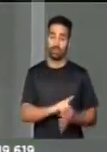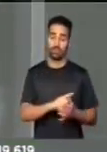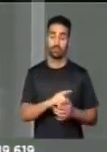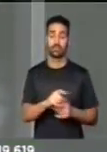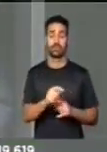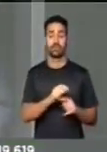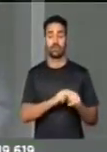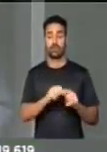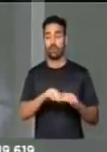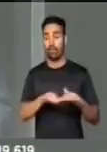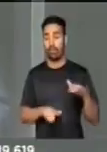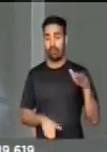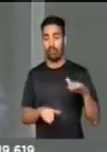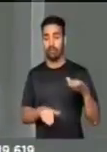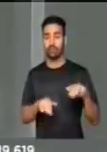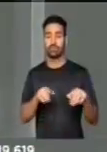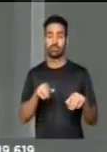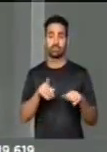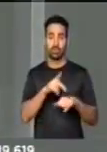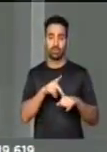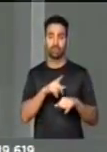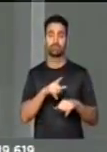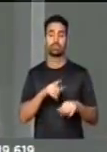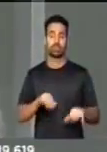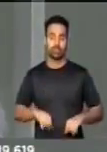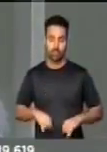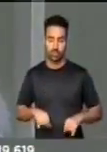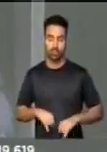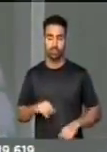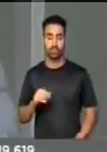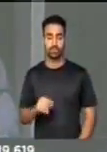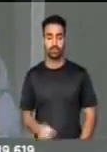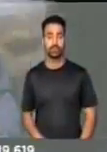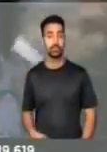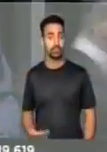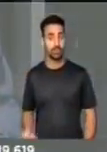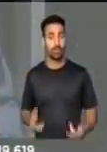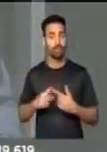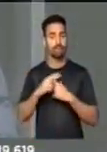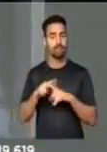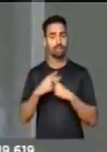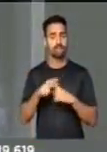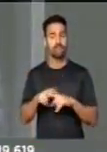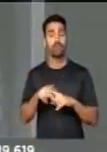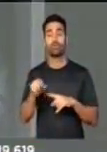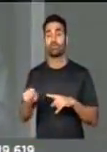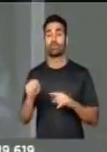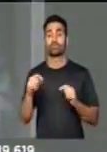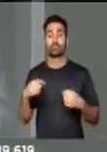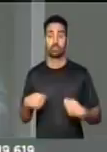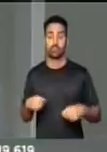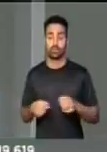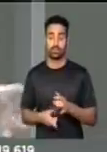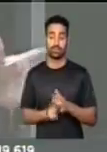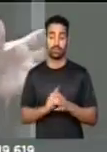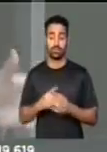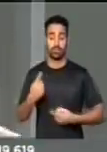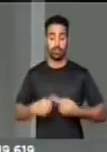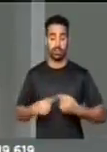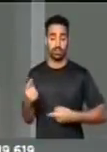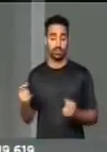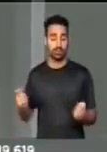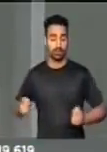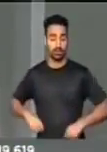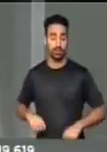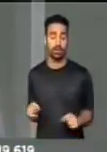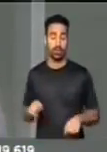dessa desarrumação que o país passou. E essa concertação passa necessariamente por políticas que sejam capazes de,